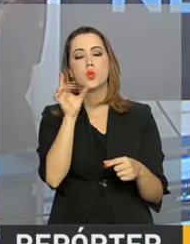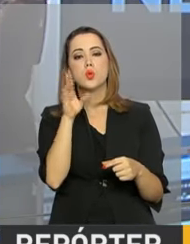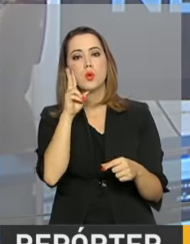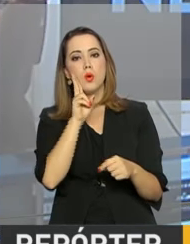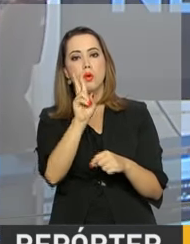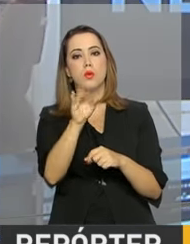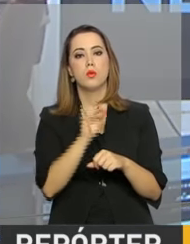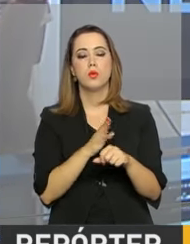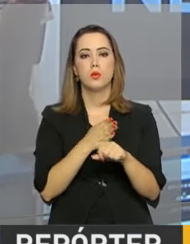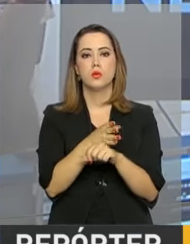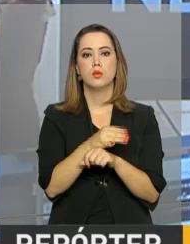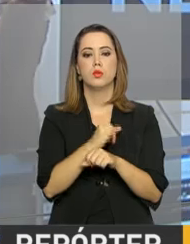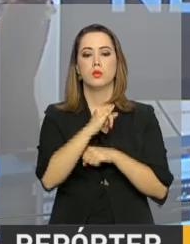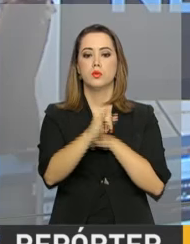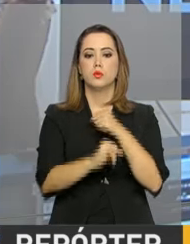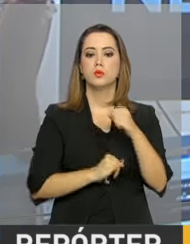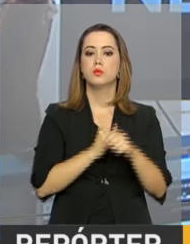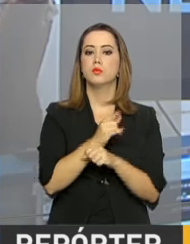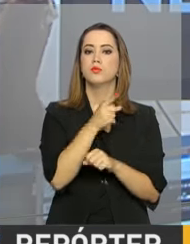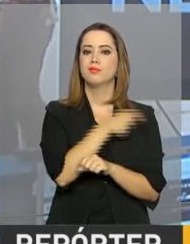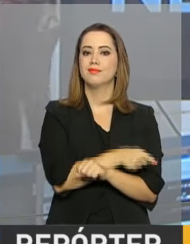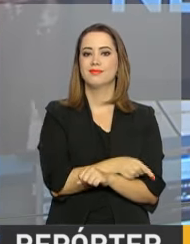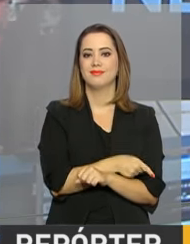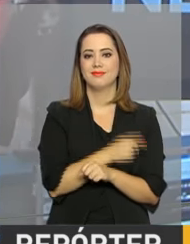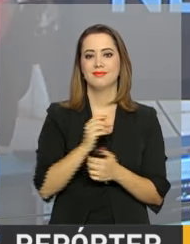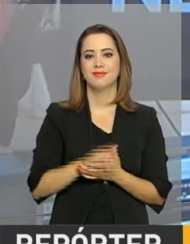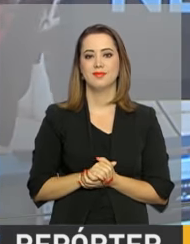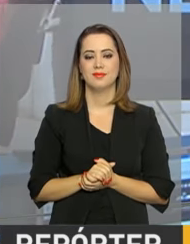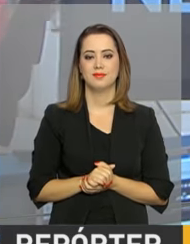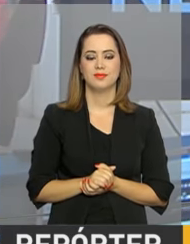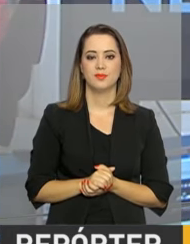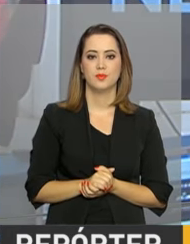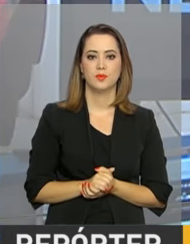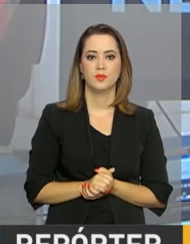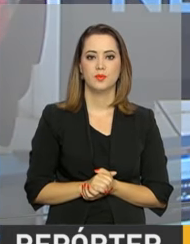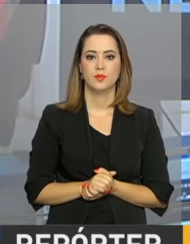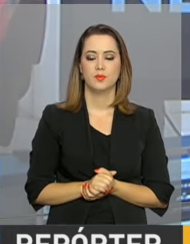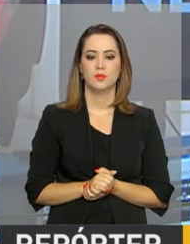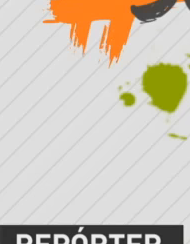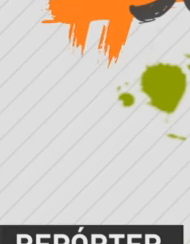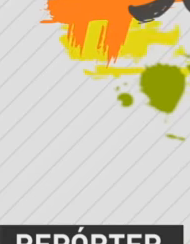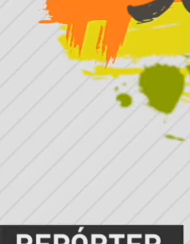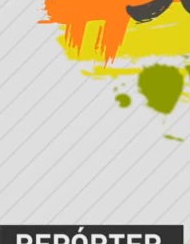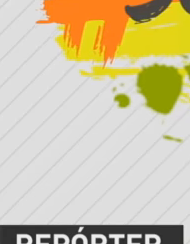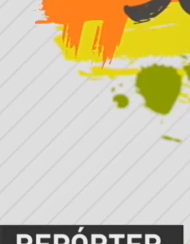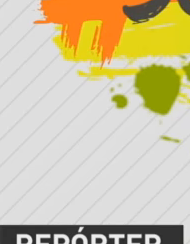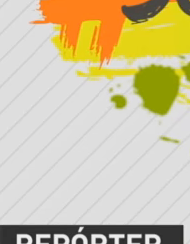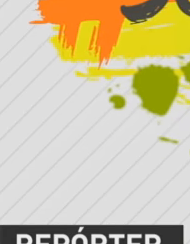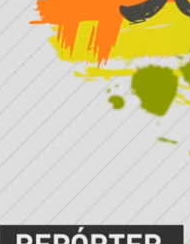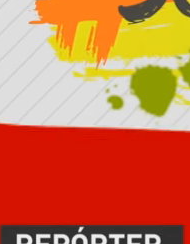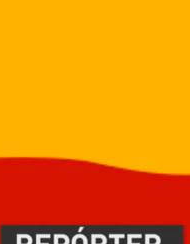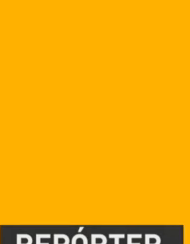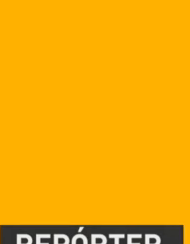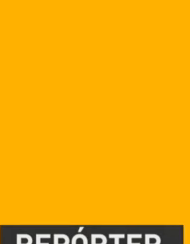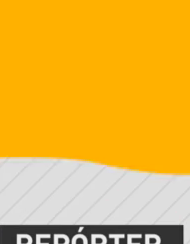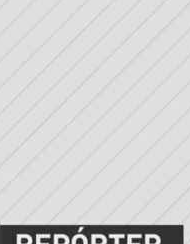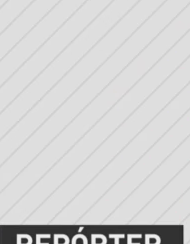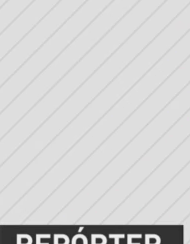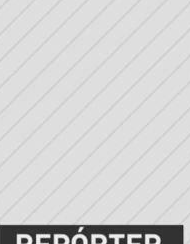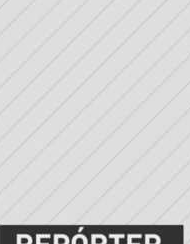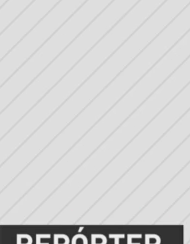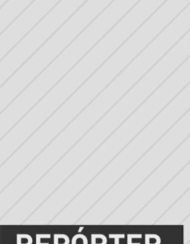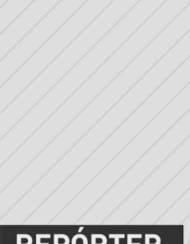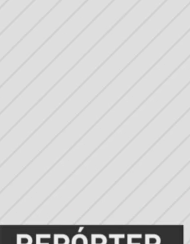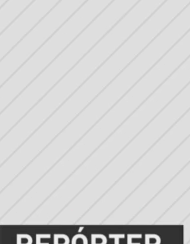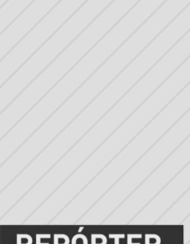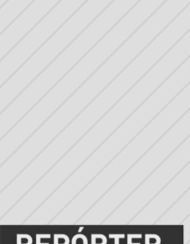página oficial dos jogos O endereço é Rio 2016.com tá aí na tela Prepare a